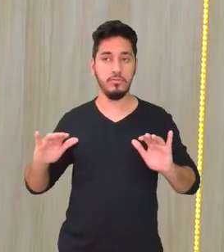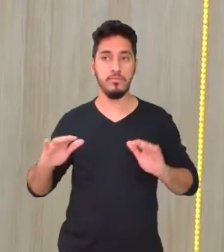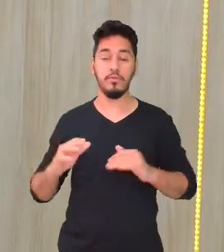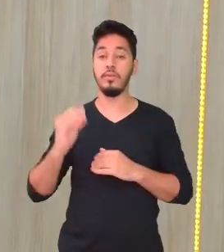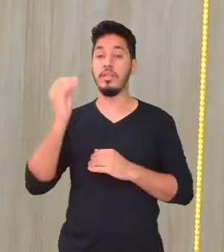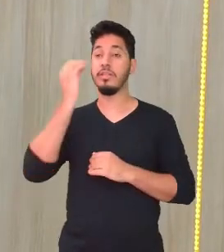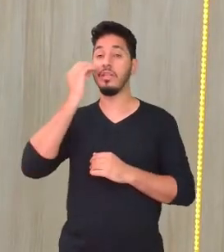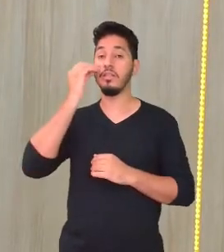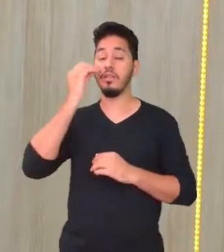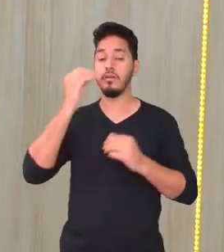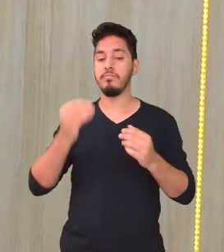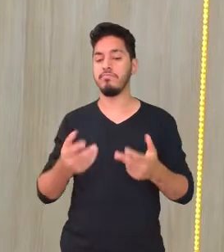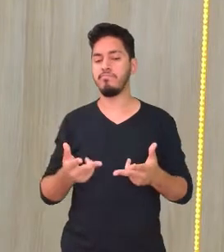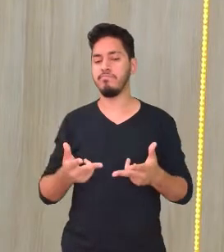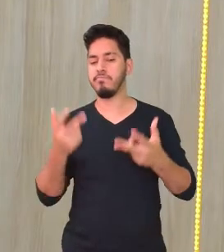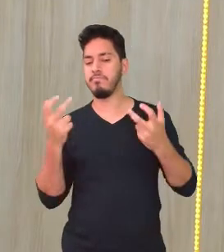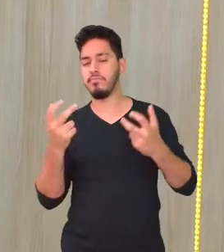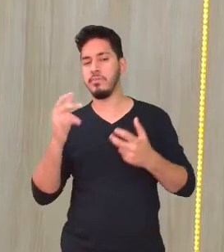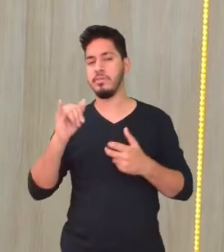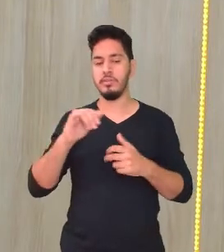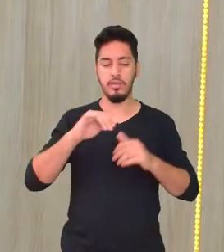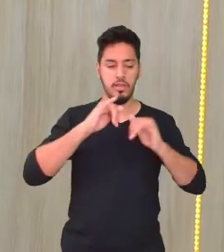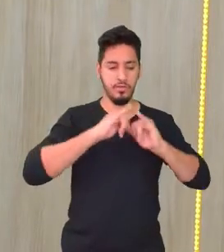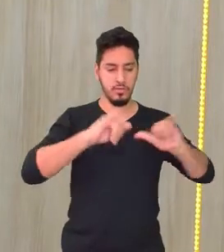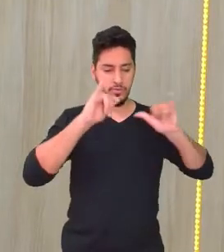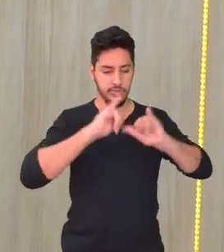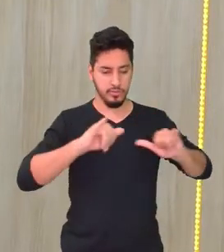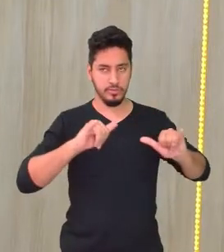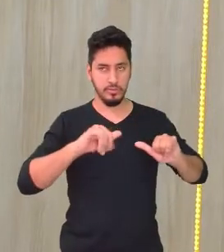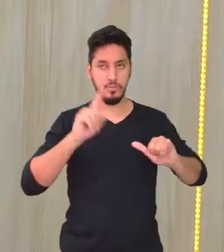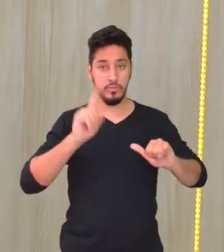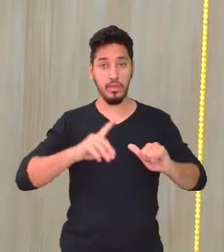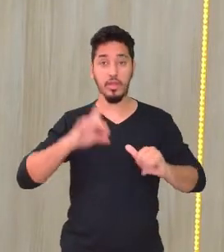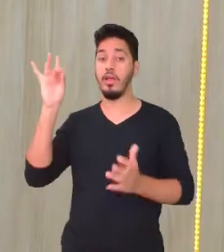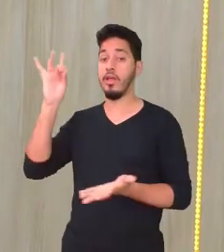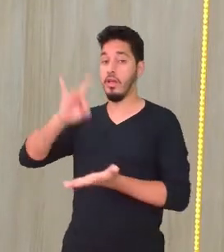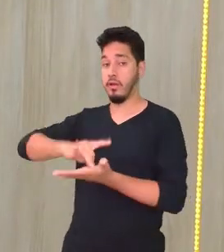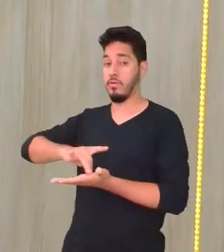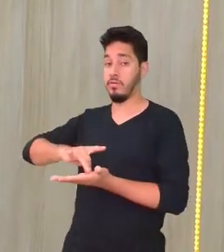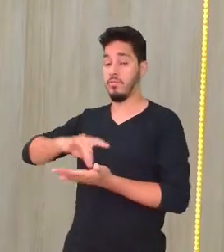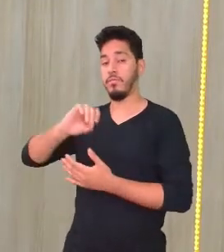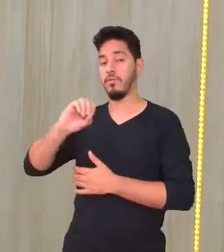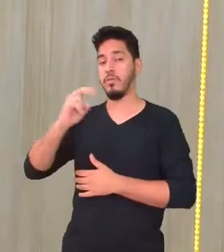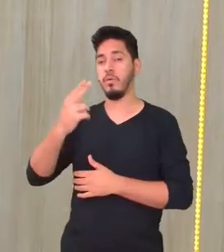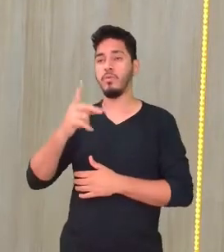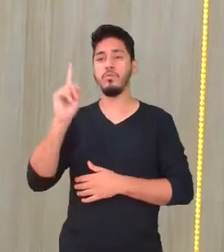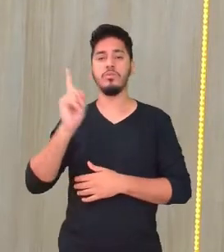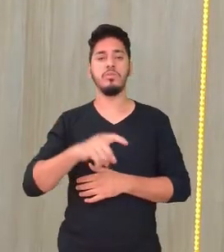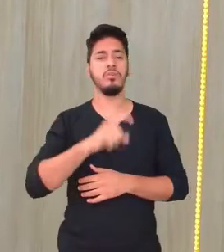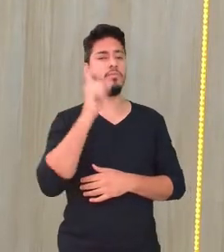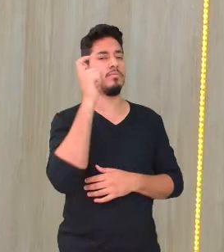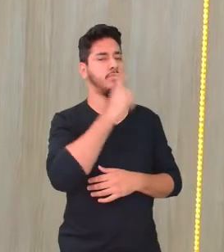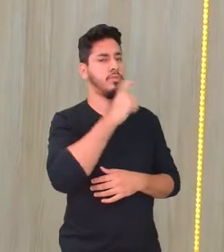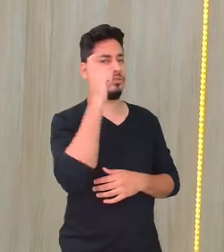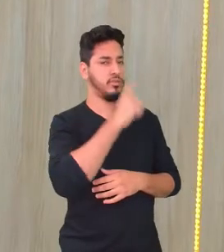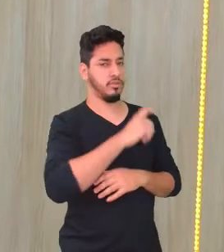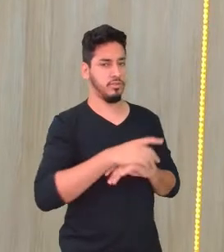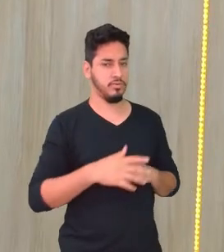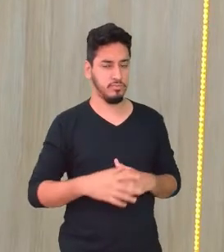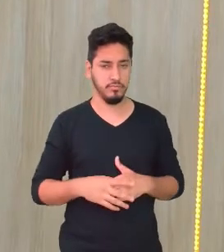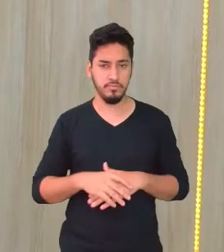tentar identificar se aquela notícia ela é real ou se ela se trata de uma